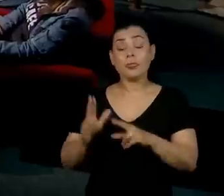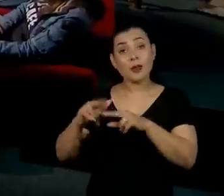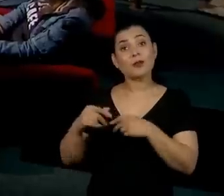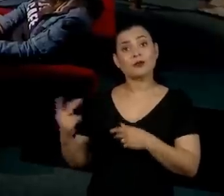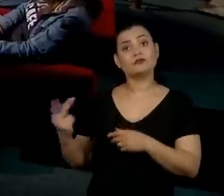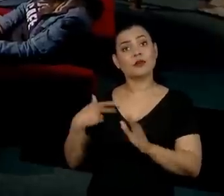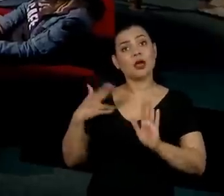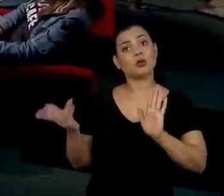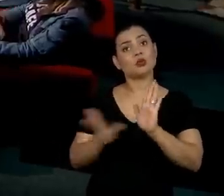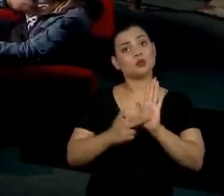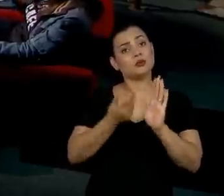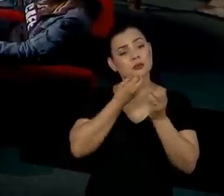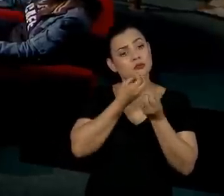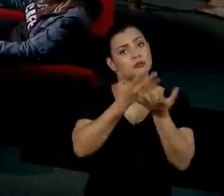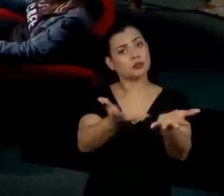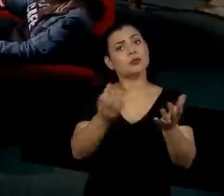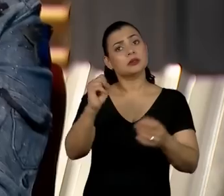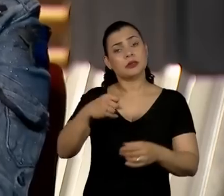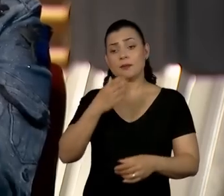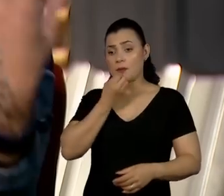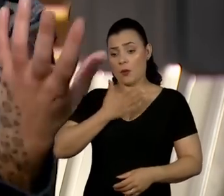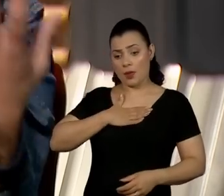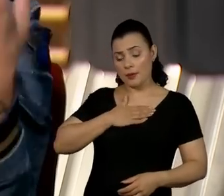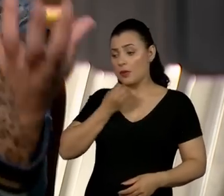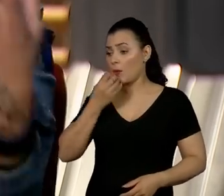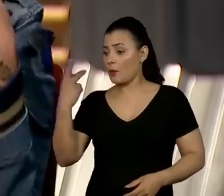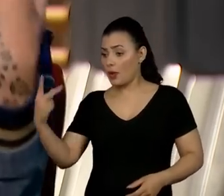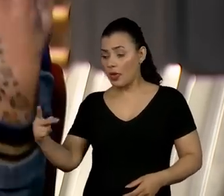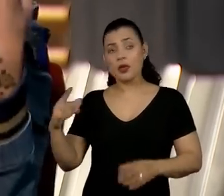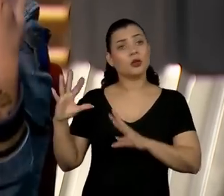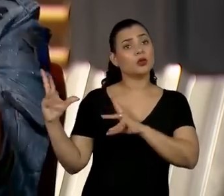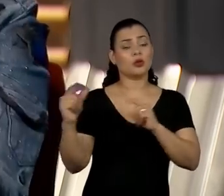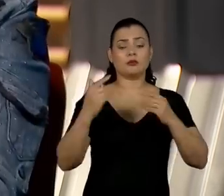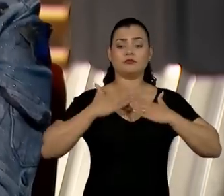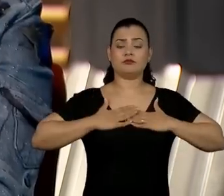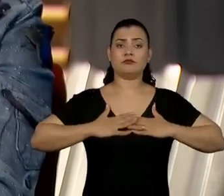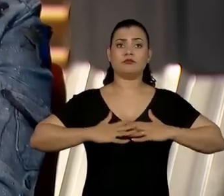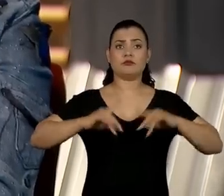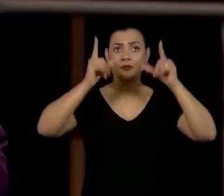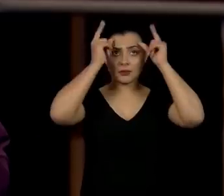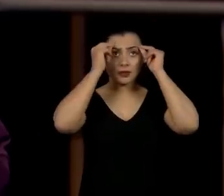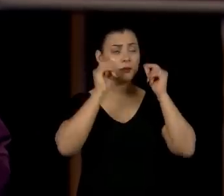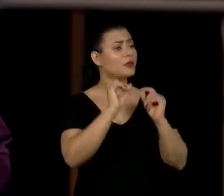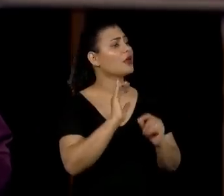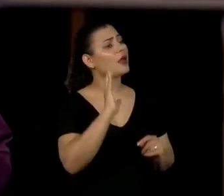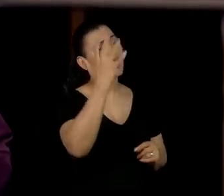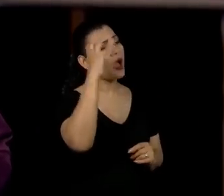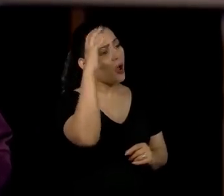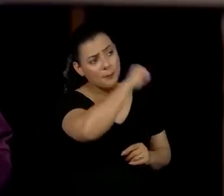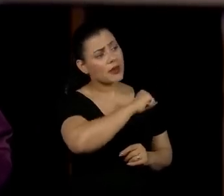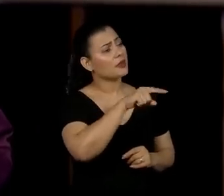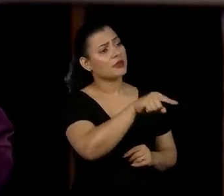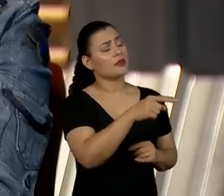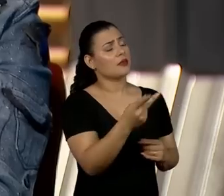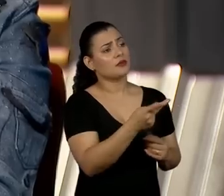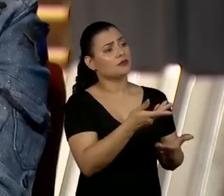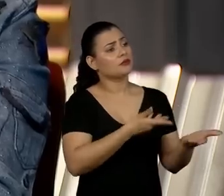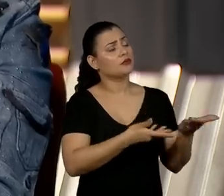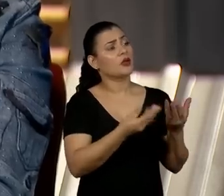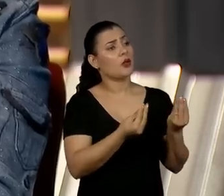foi bom ter falado para mim para ele também acho que aliviou todo mundo que que vocês aprenderam com isso